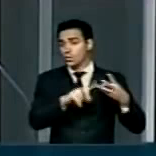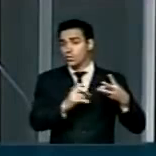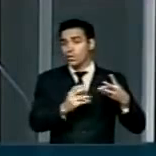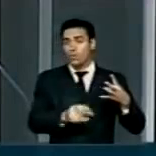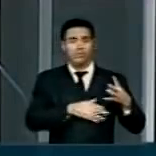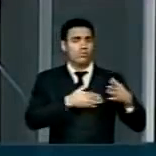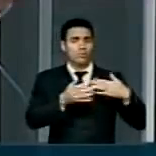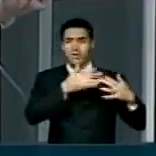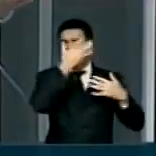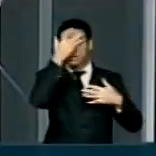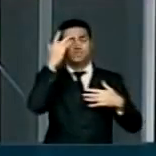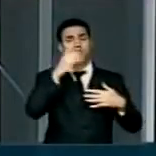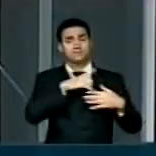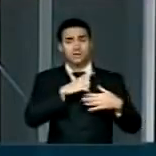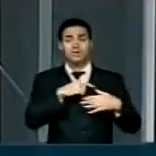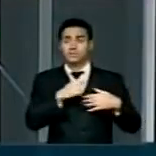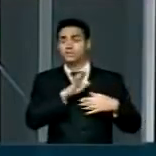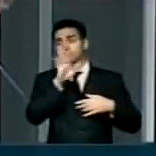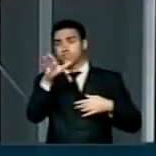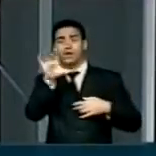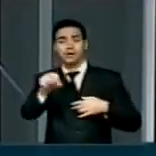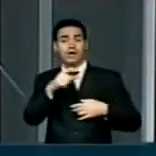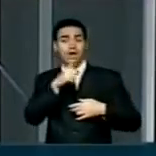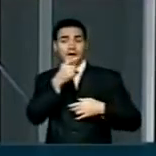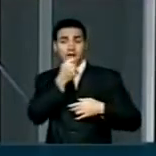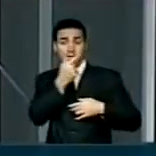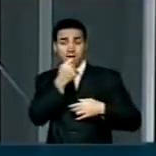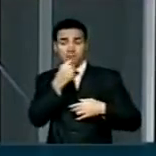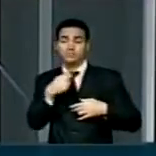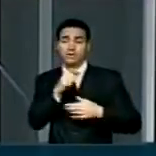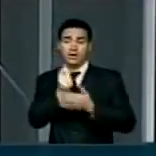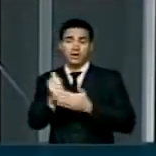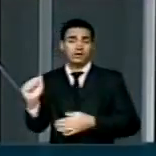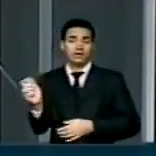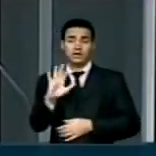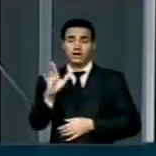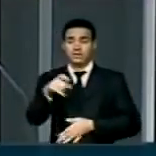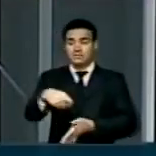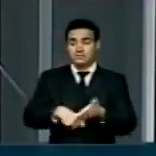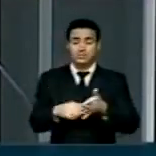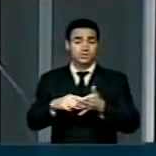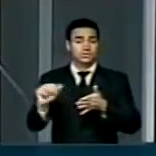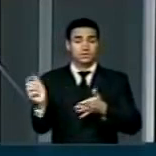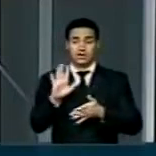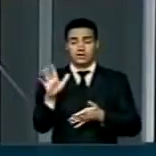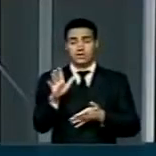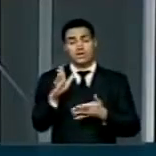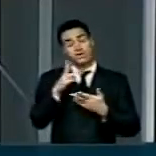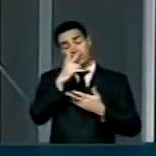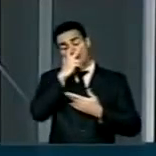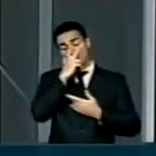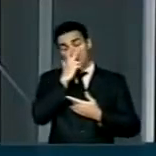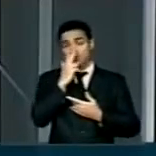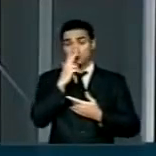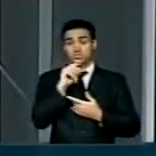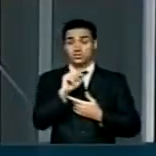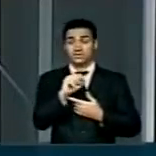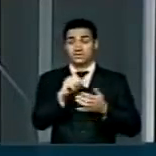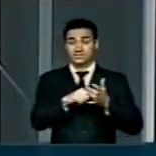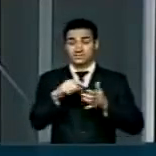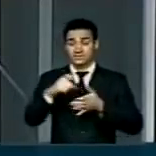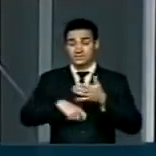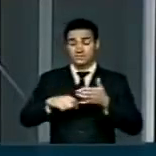todos aqueles que precisam de remédio, de medicamento, vão pagar tributos. Eu acho que essa